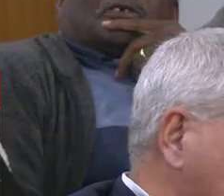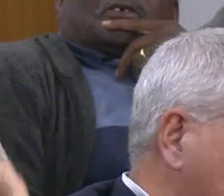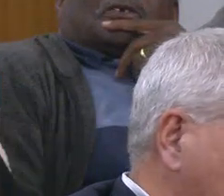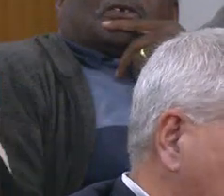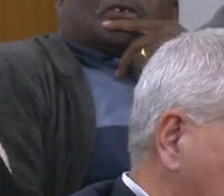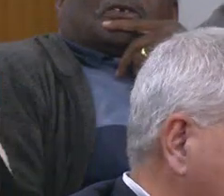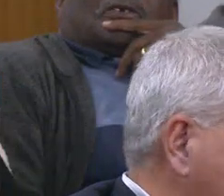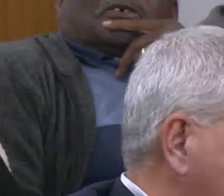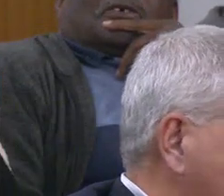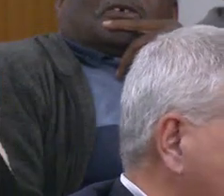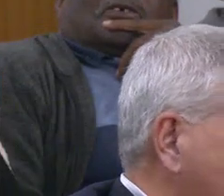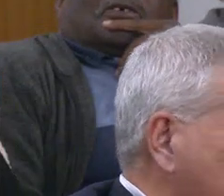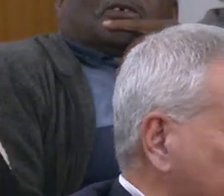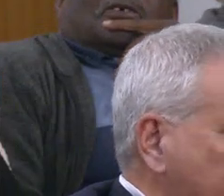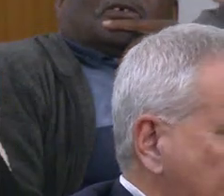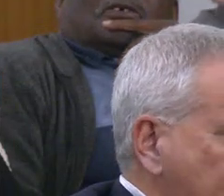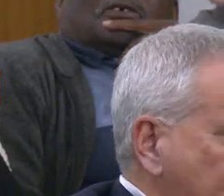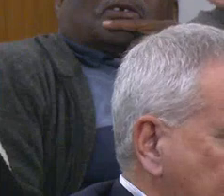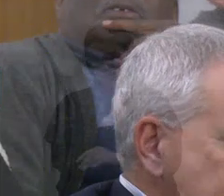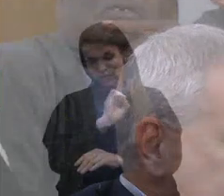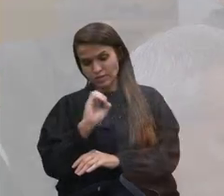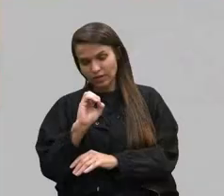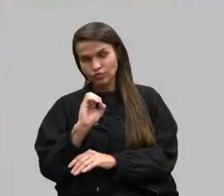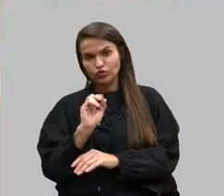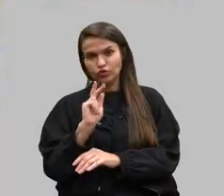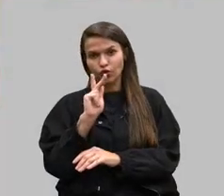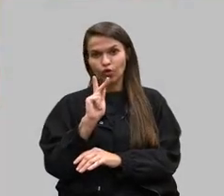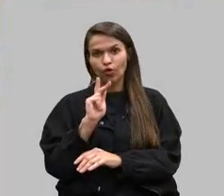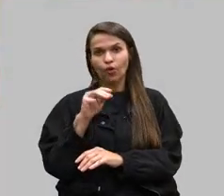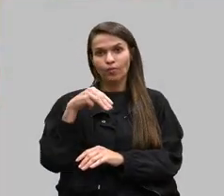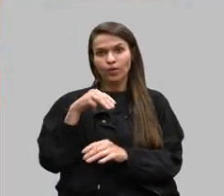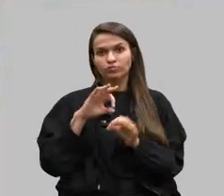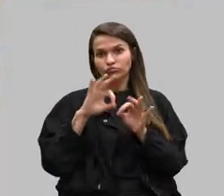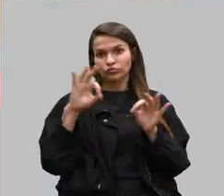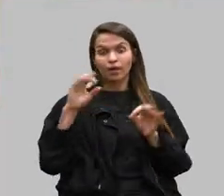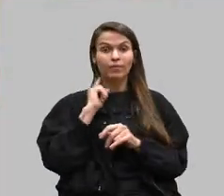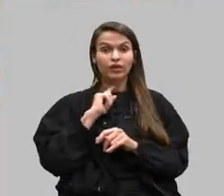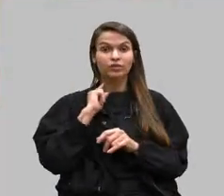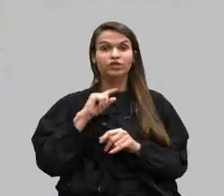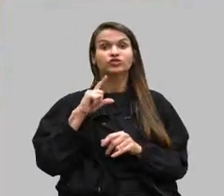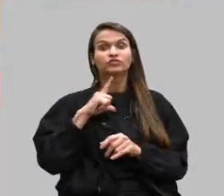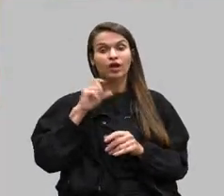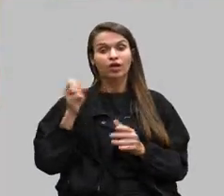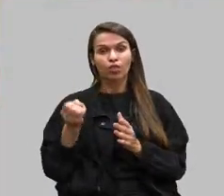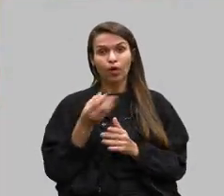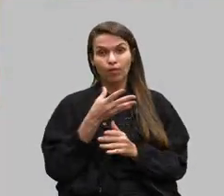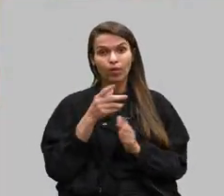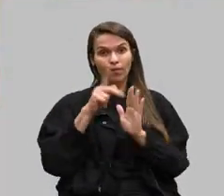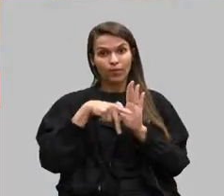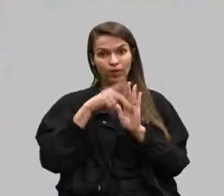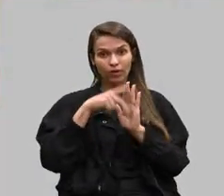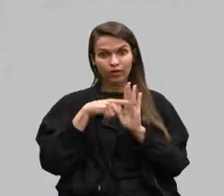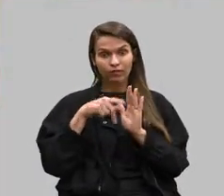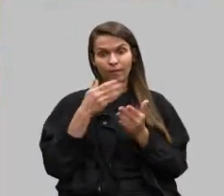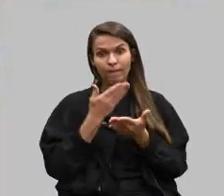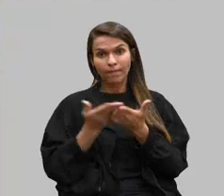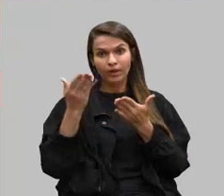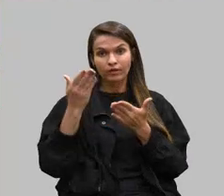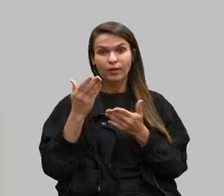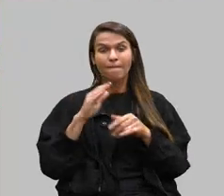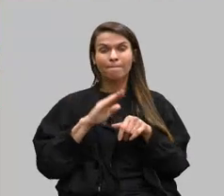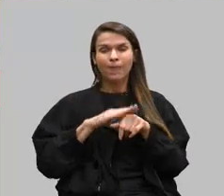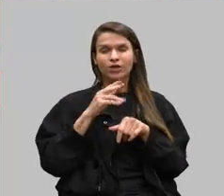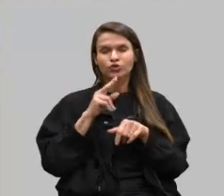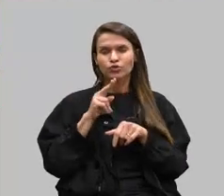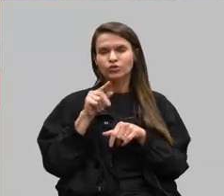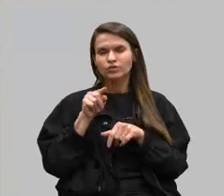Janeiro em min Minas Gerais se ocorrer a renovação da FCA como está programado nós vamos perder mais